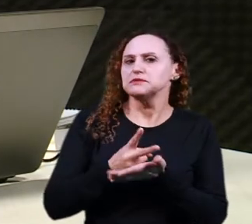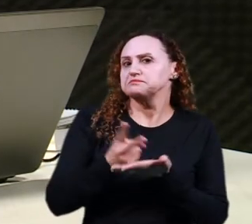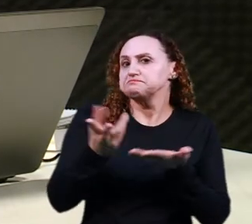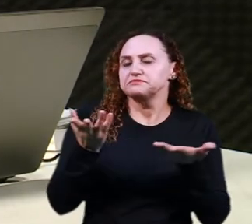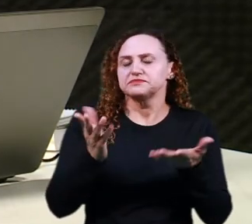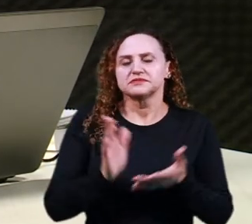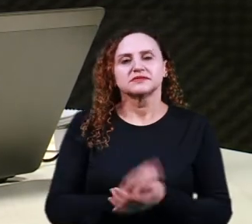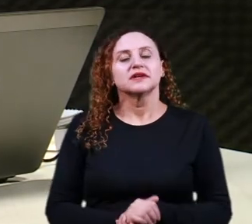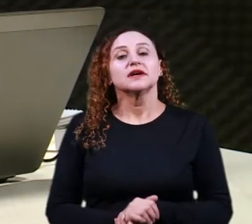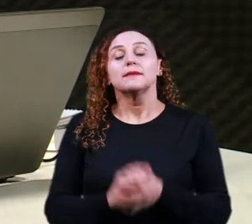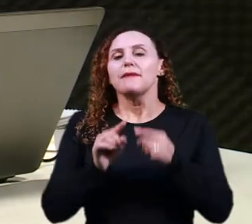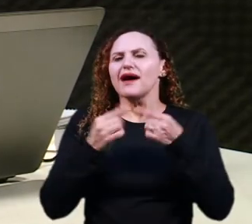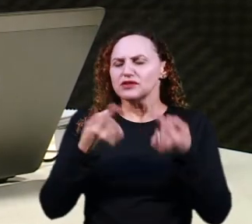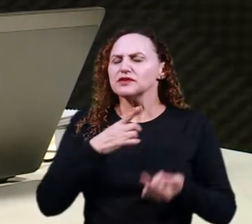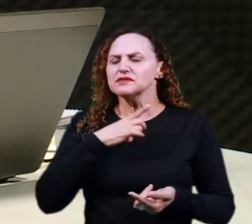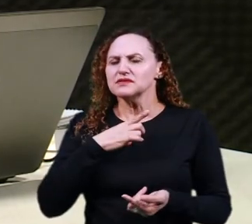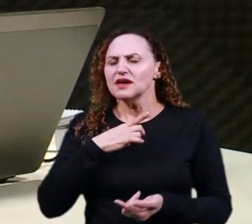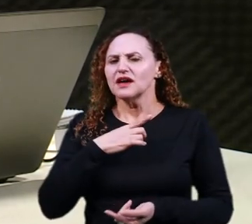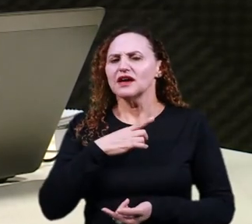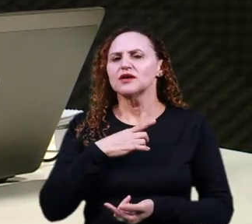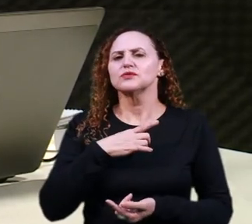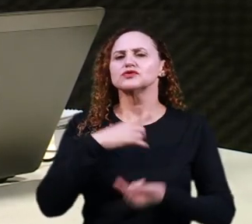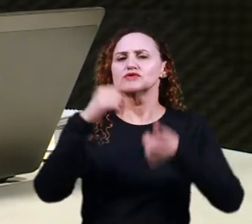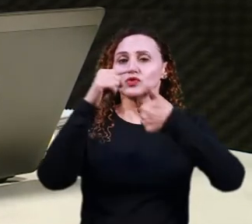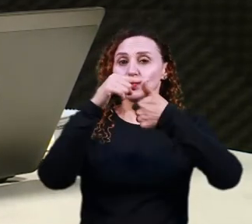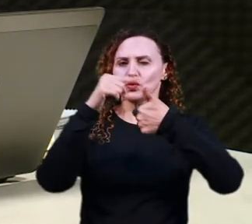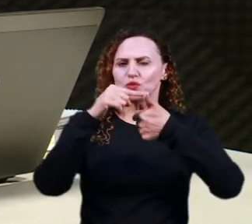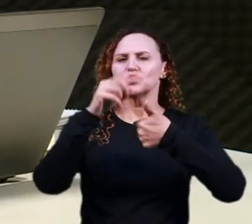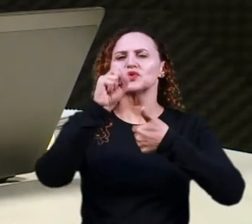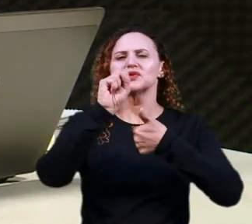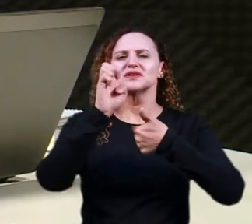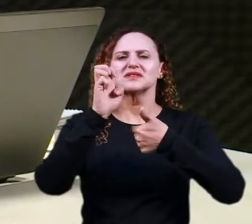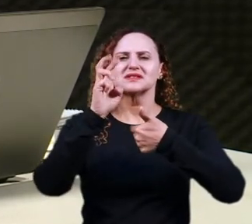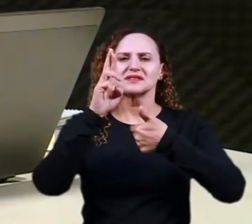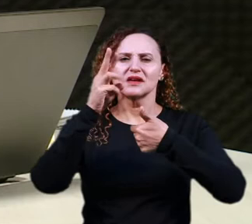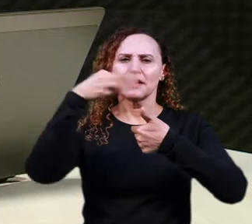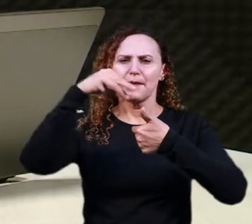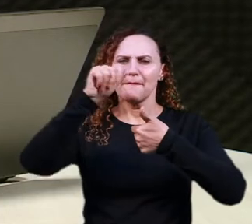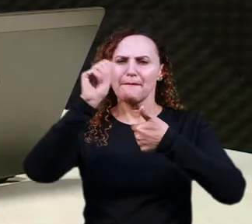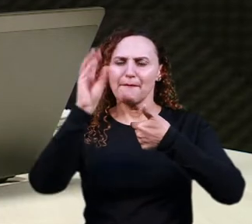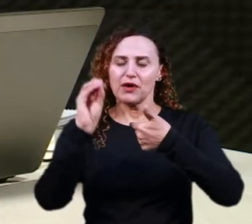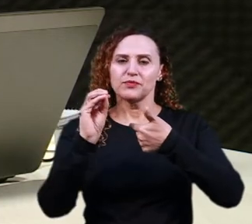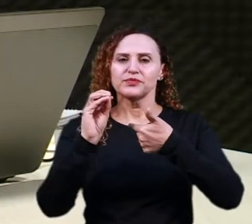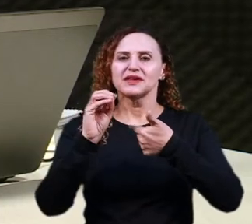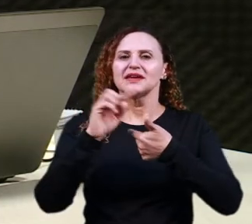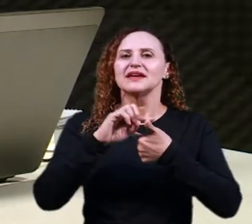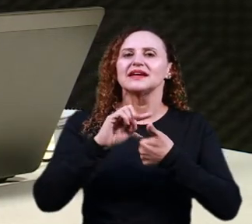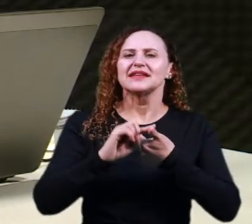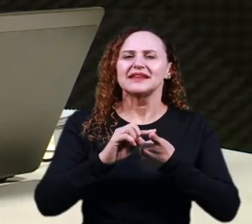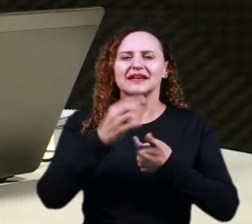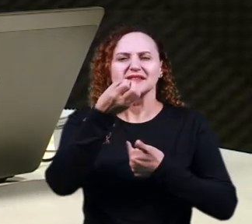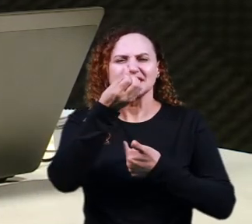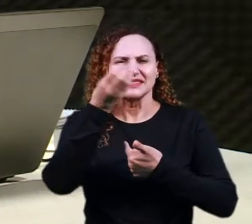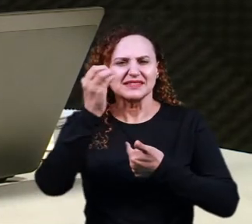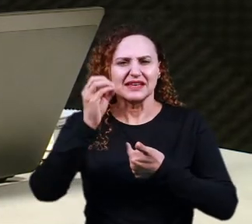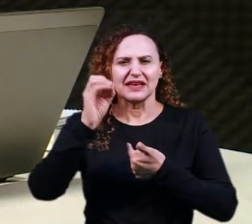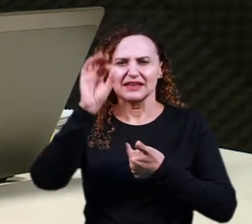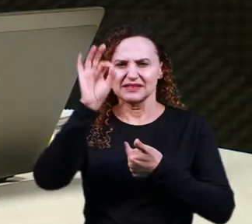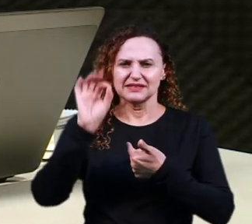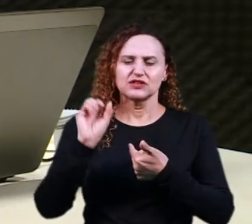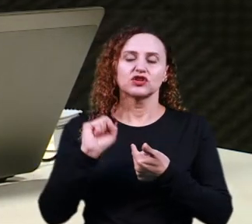né então nós temos um sermão muito interessante que é o Sermão da sexagésima esse Sermão da sexagésima